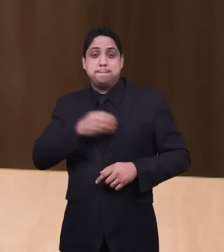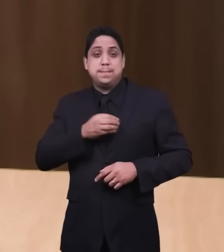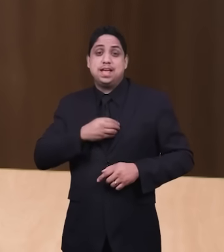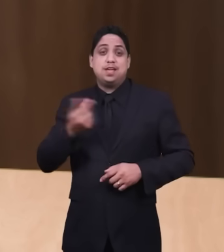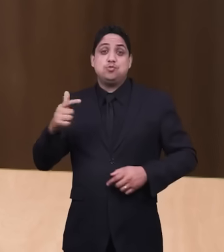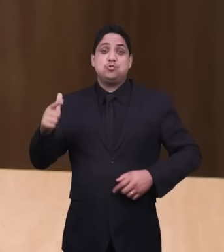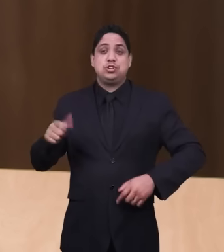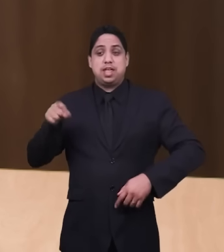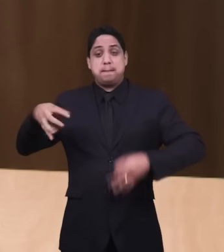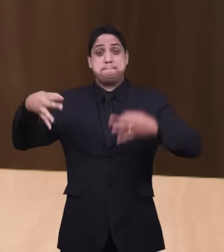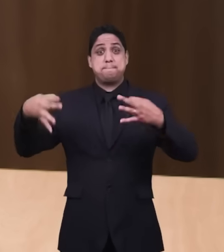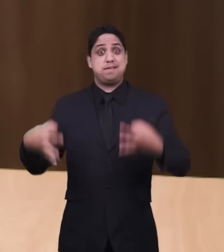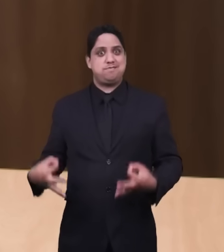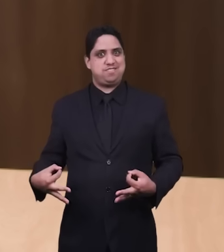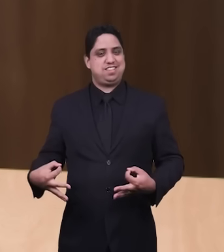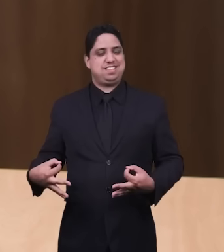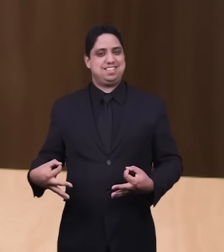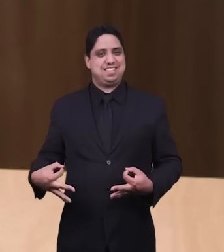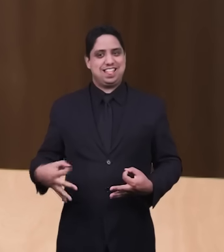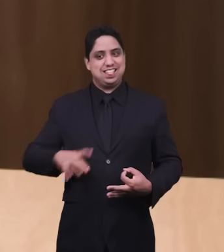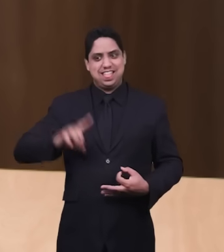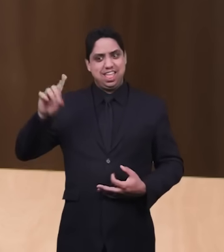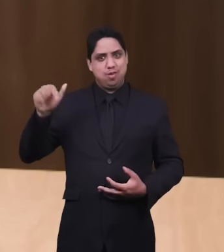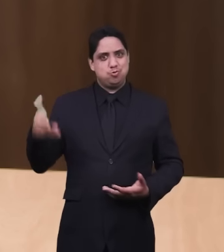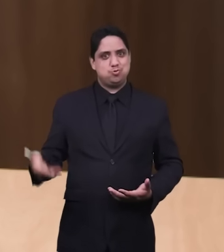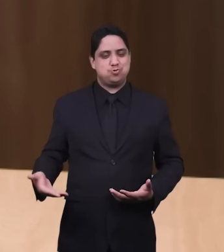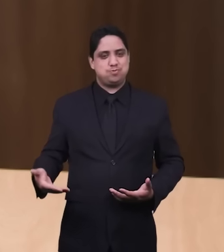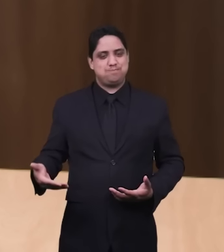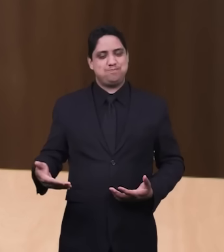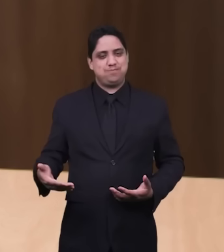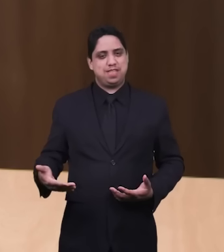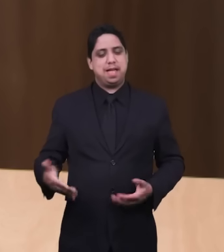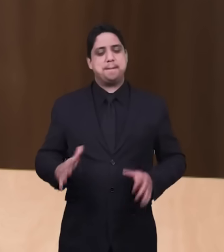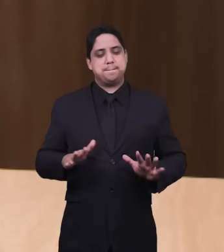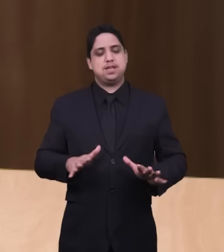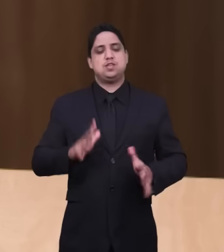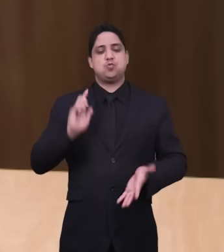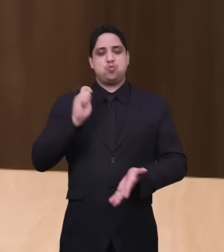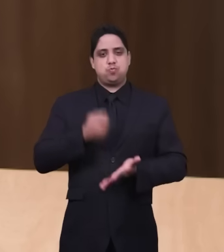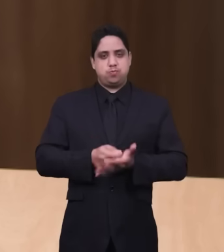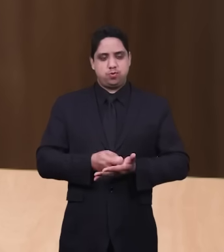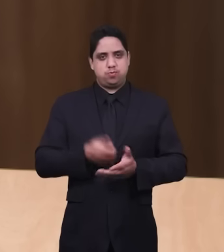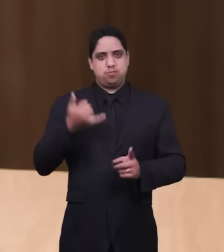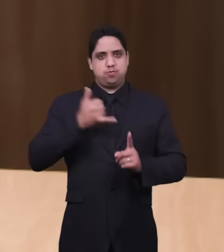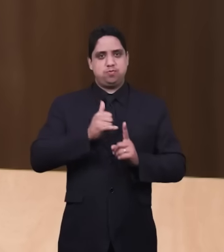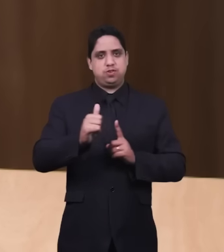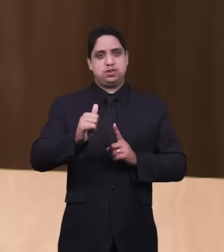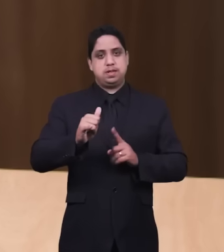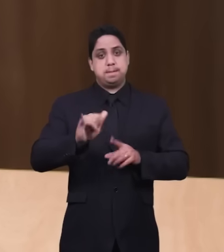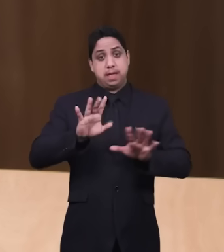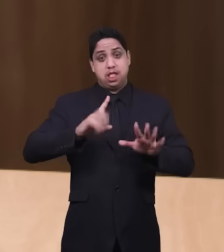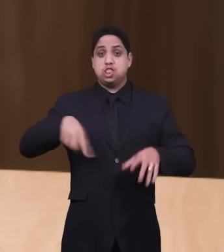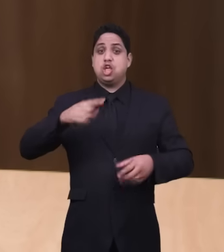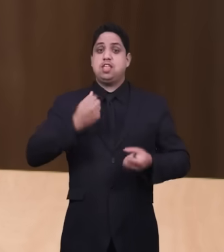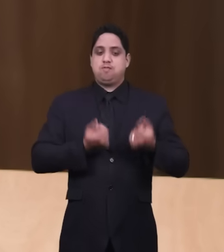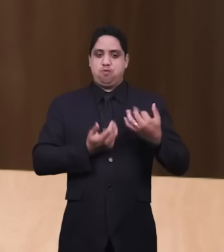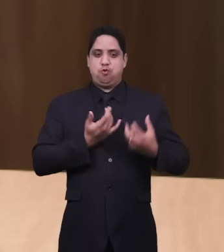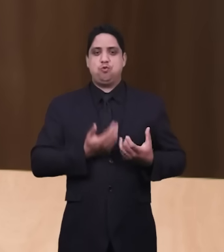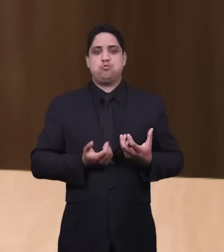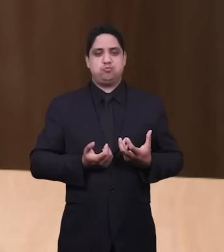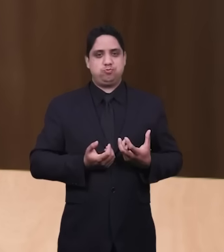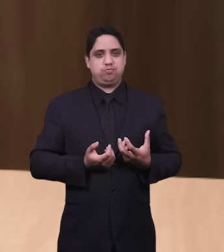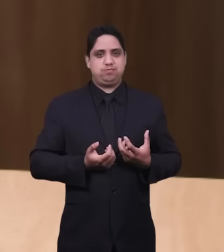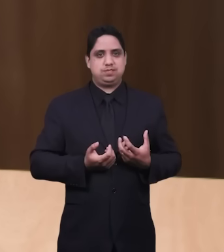Entendeu? Então o Espírito Santo veio sobre o esofal de pomba. Mas ele cumpriu o profético. Agora, sobre nós é fogo.